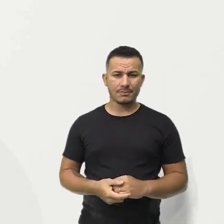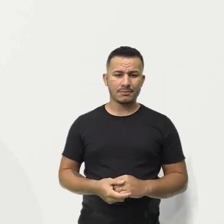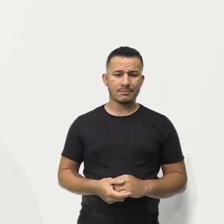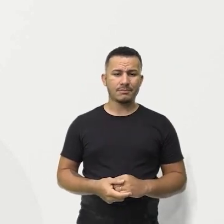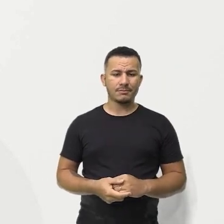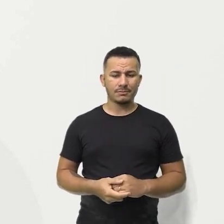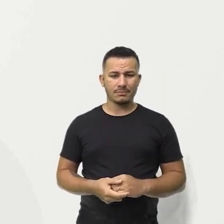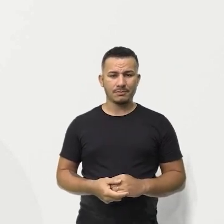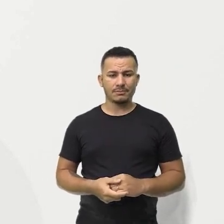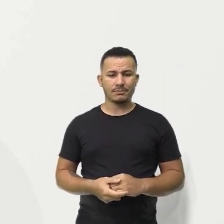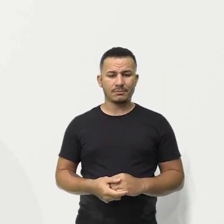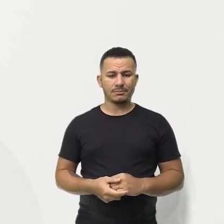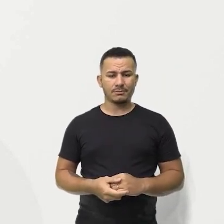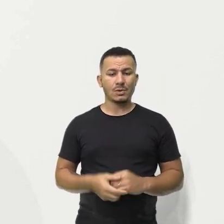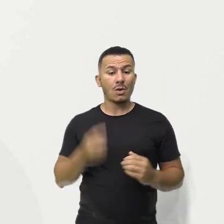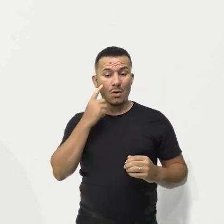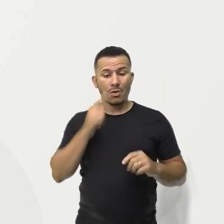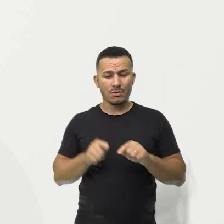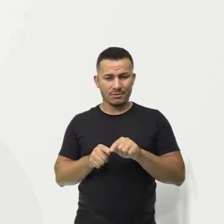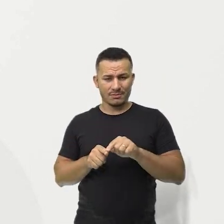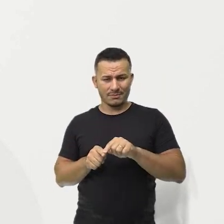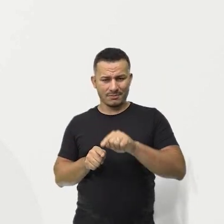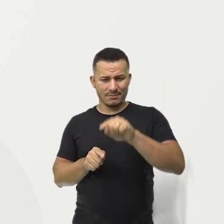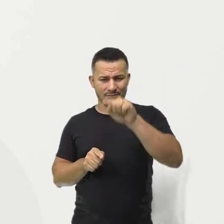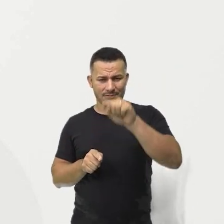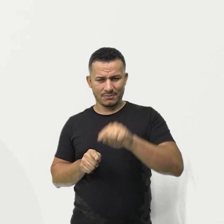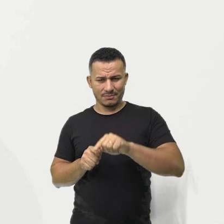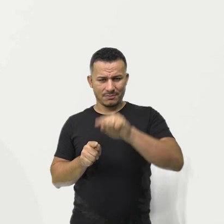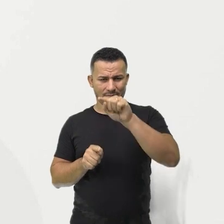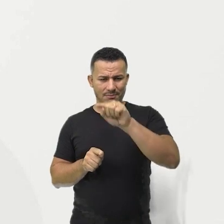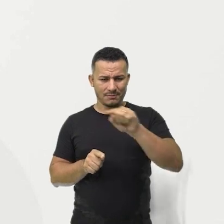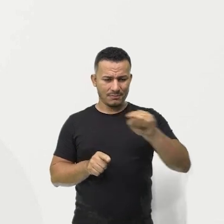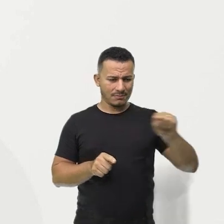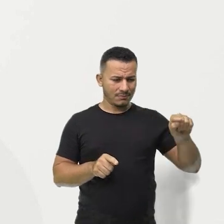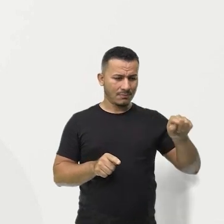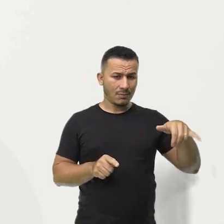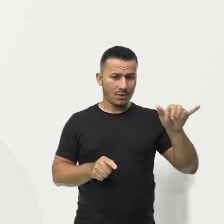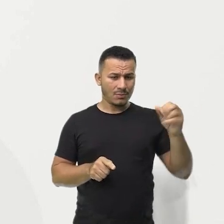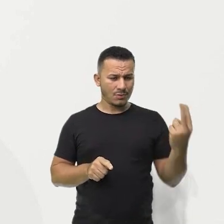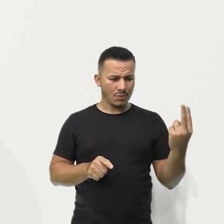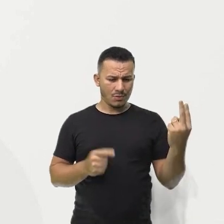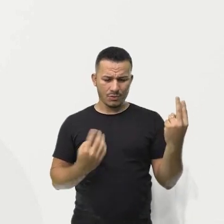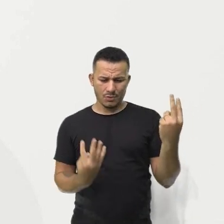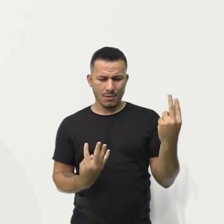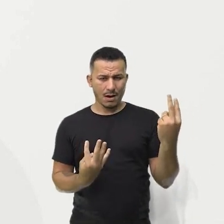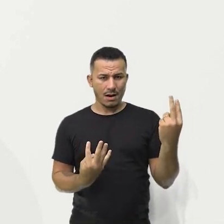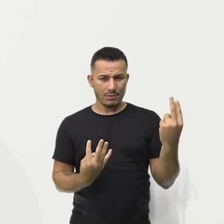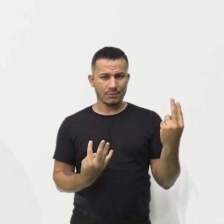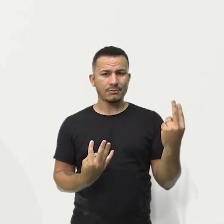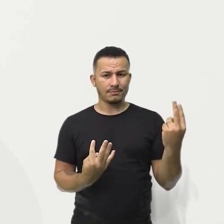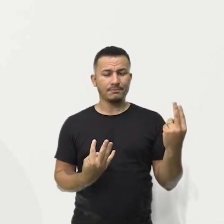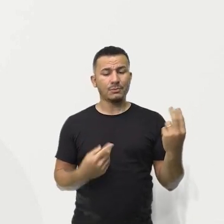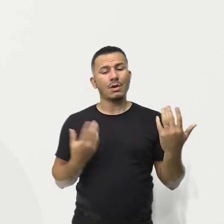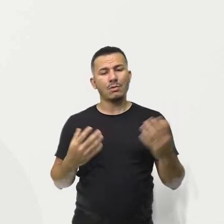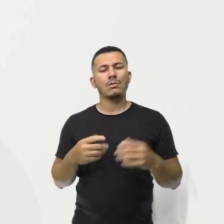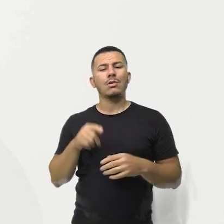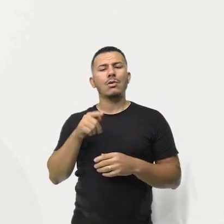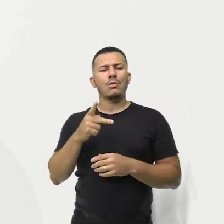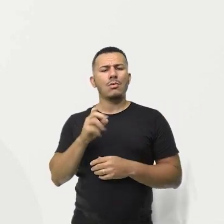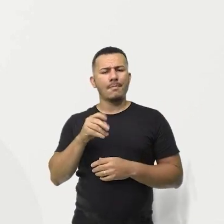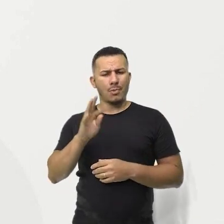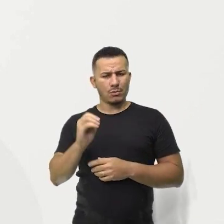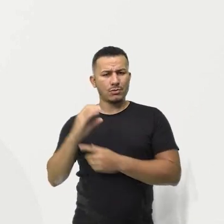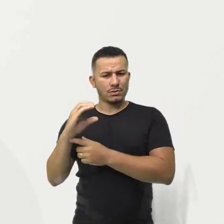y é 2. Ó. Essa é a ideia da perpendicular. Ó. Aqui, ó, 4 e o y é